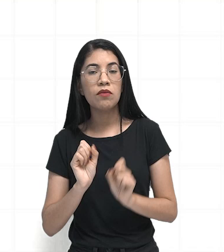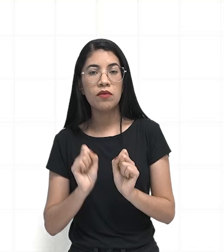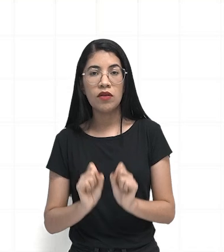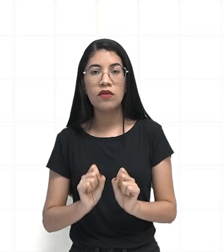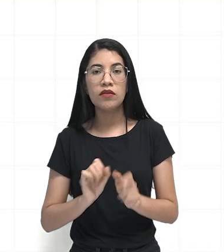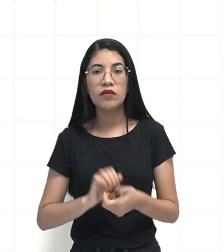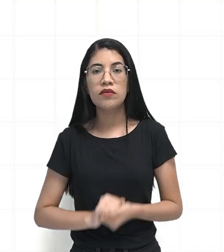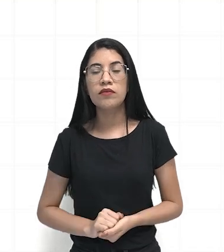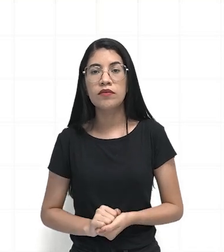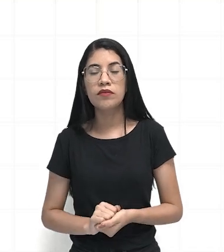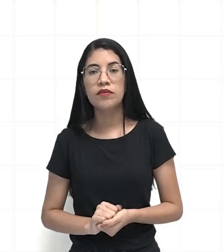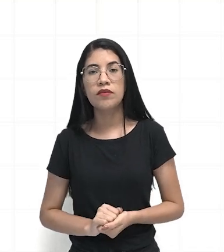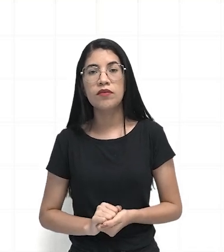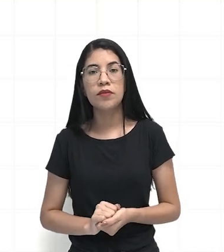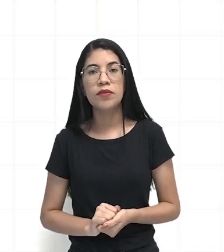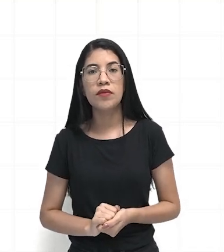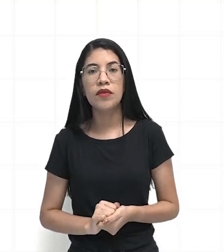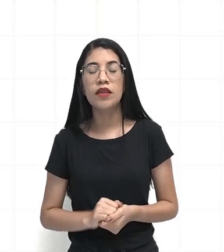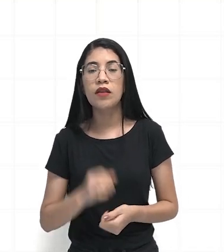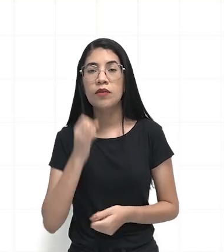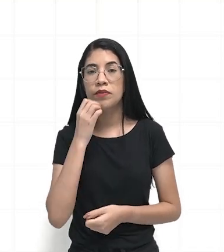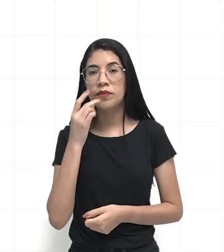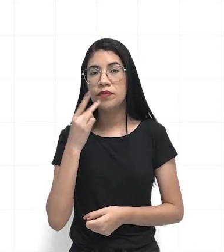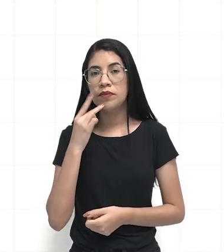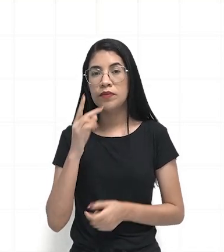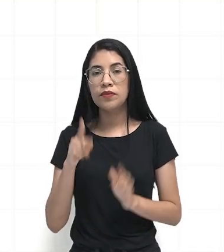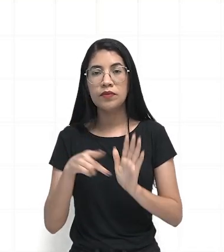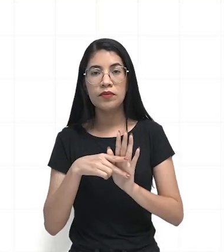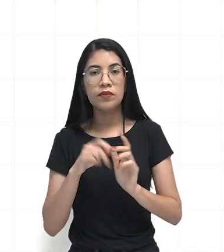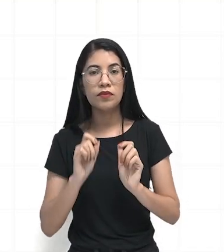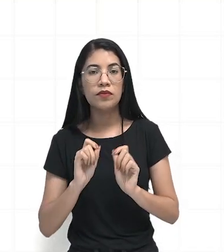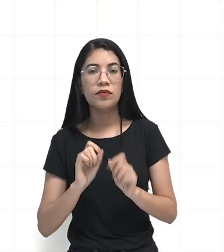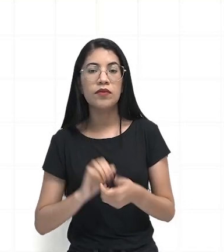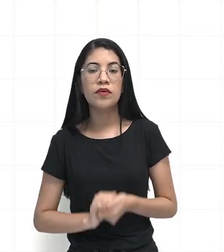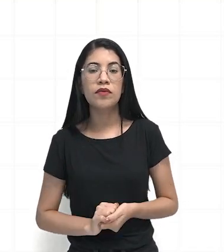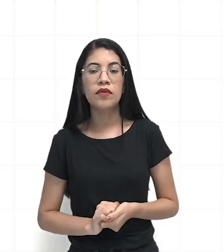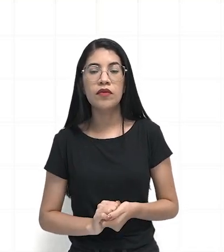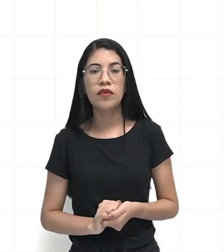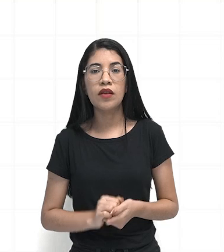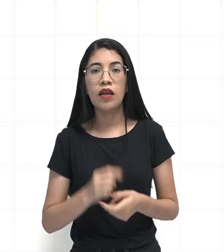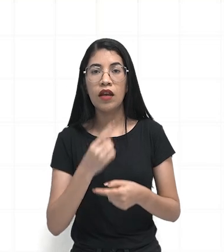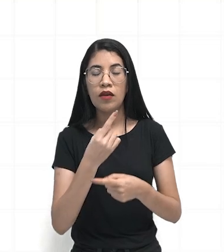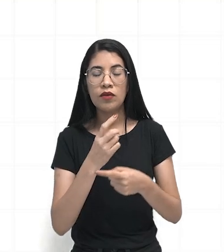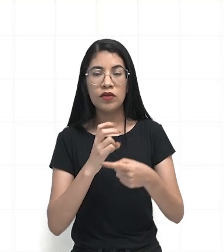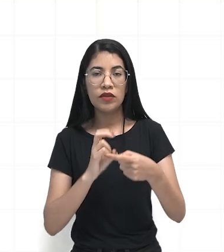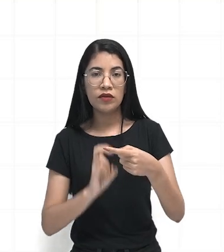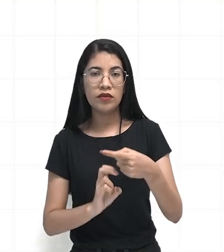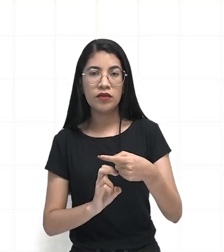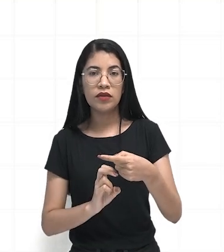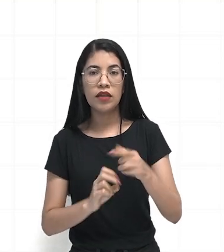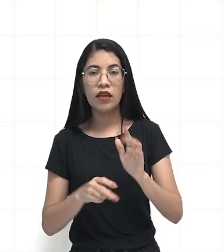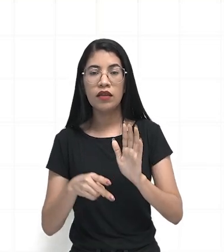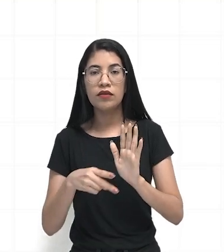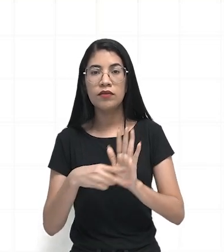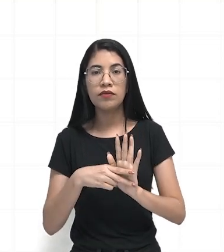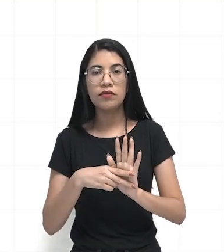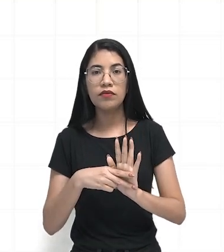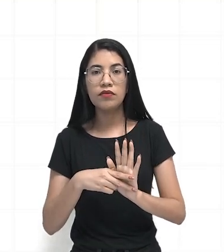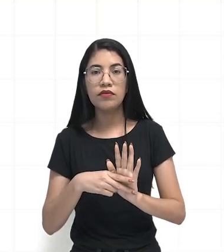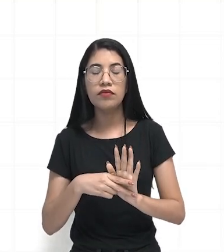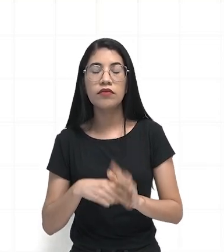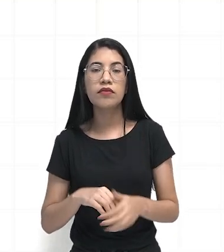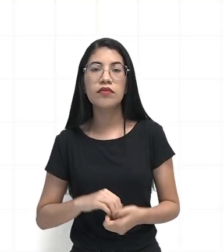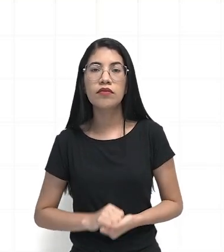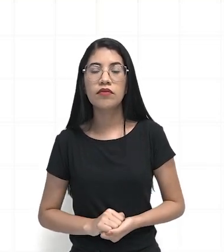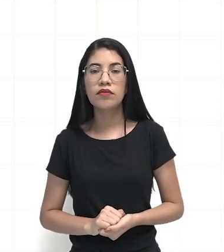não posso? Então, a probabilidade será igual a 1 dividido por 5, e isso é igual a R$1